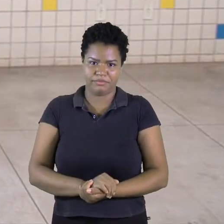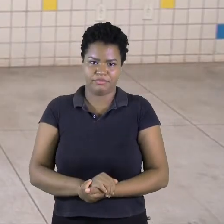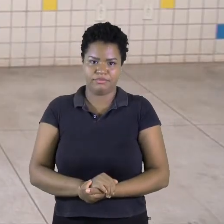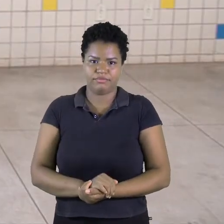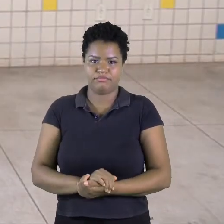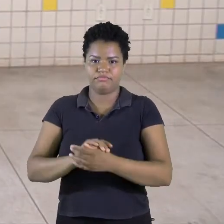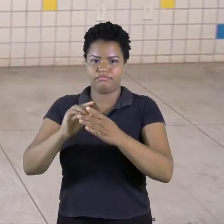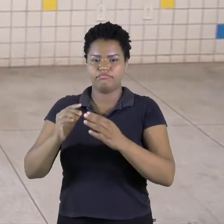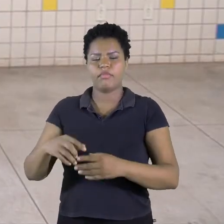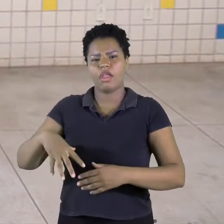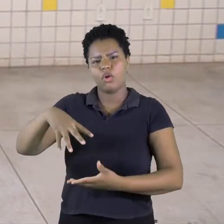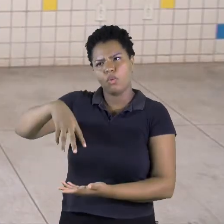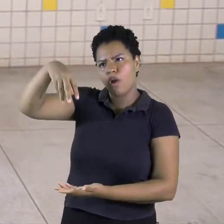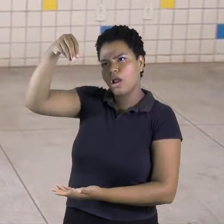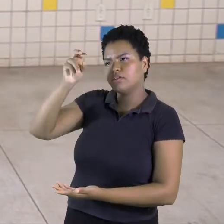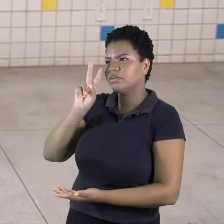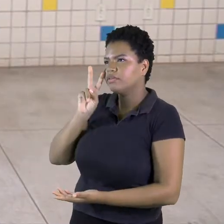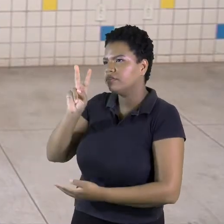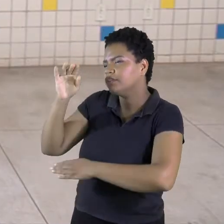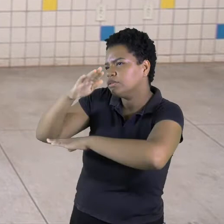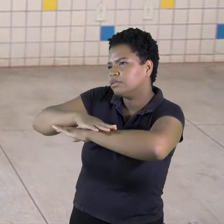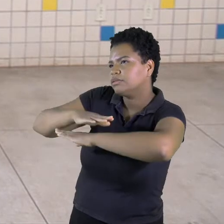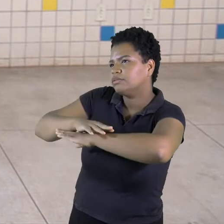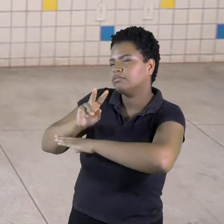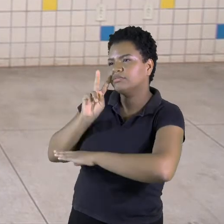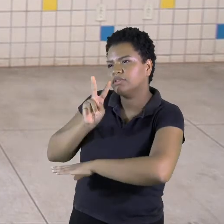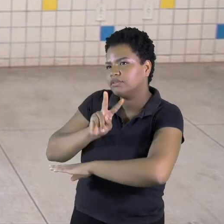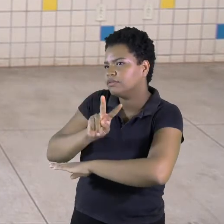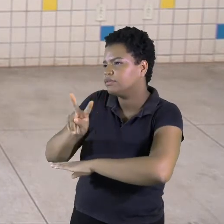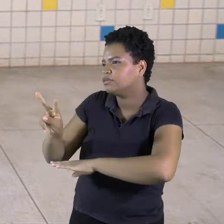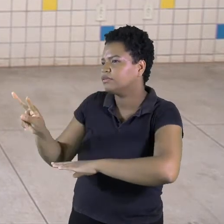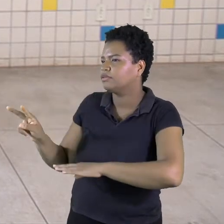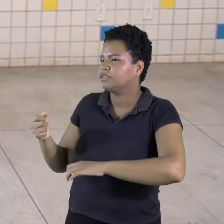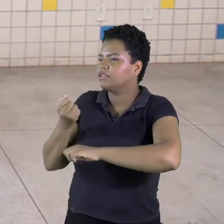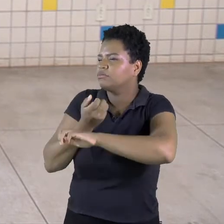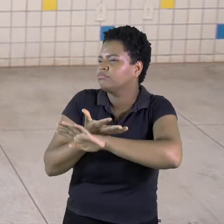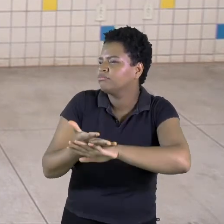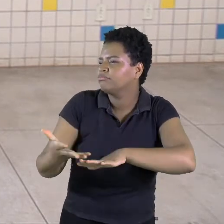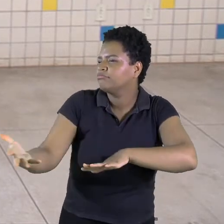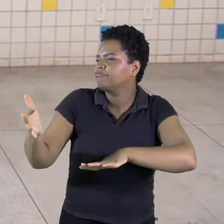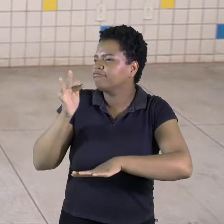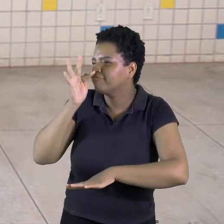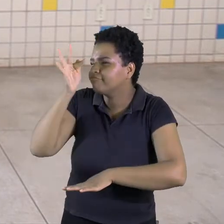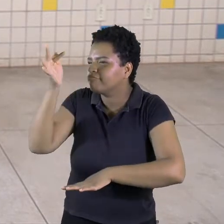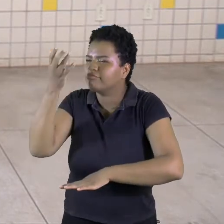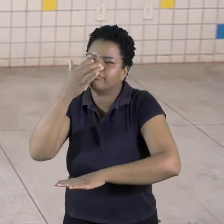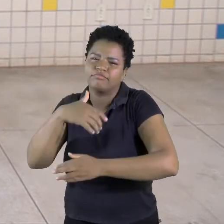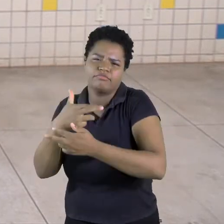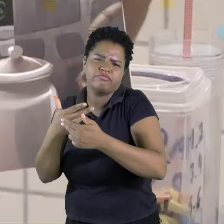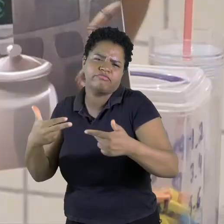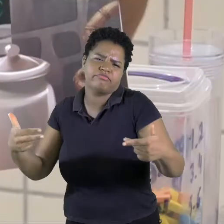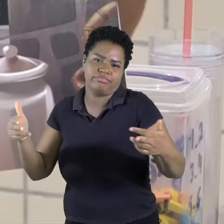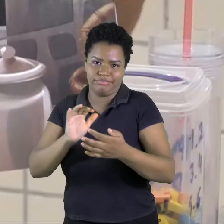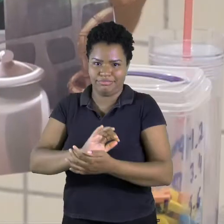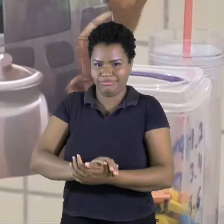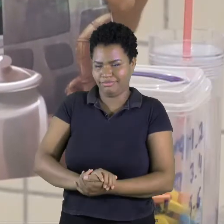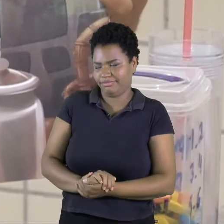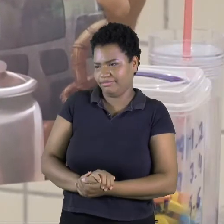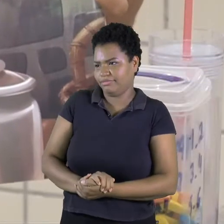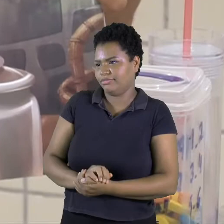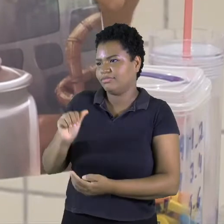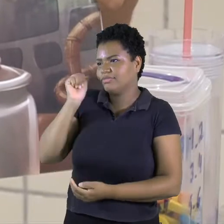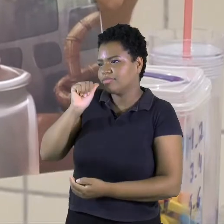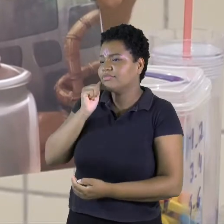deles, olhava pela janela, eles viam um belo jardim com flores e frutos de toda espécie. E a mulher